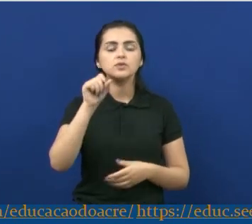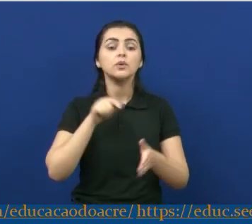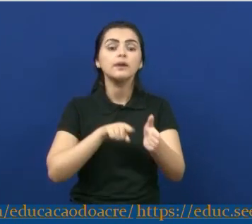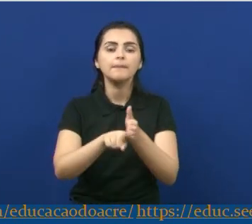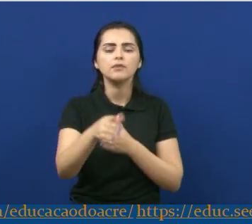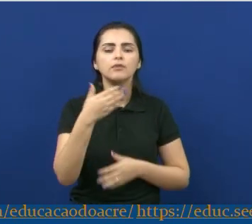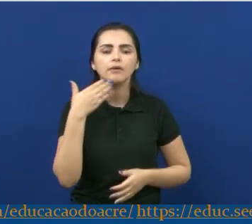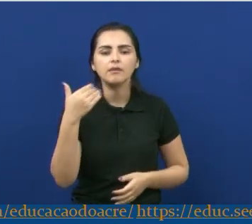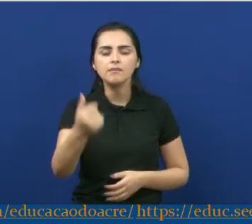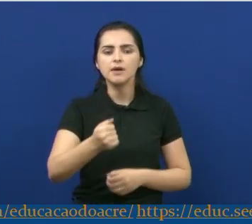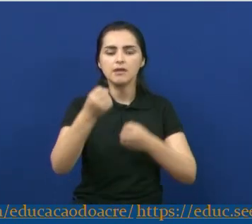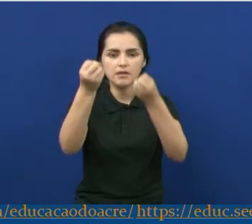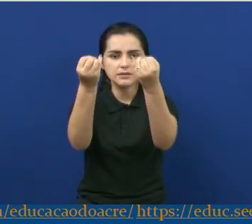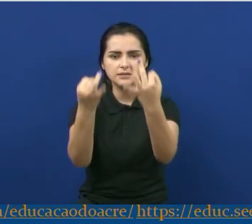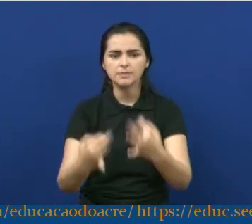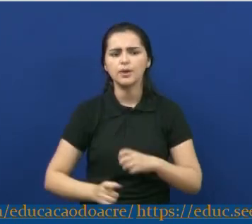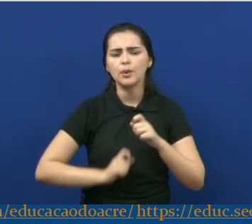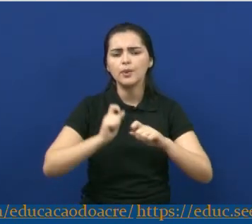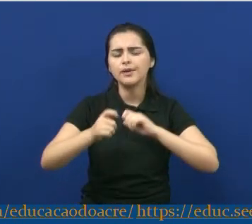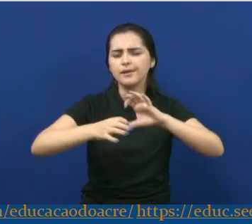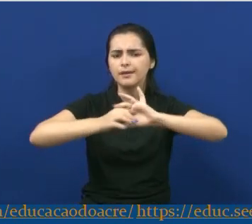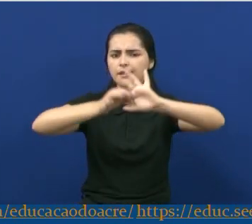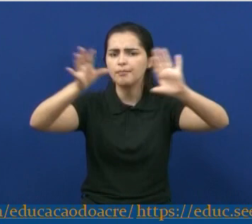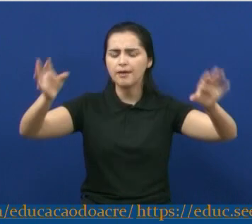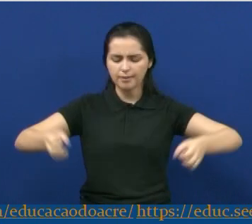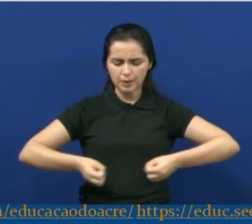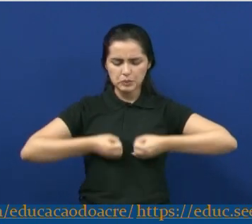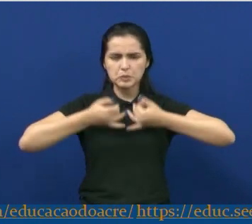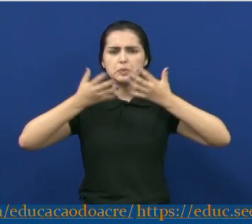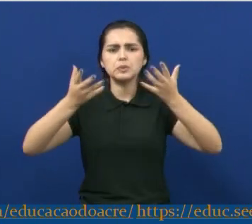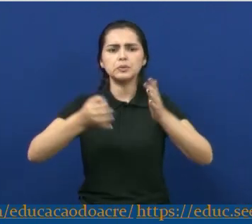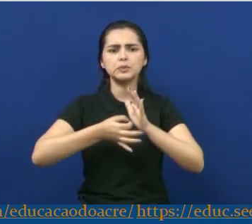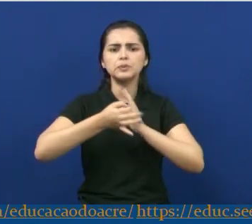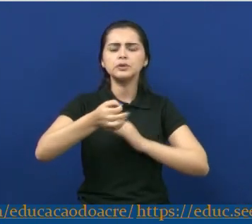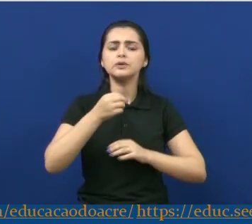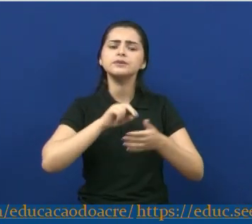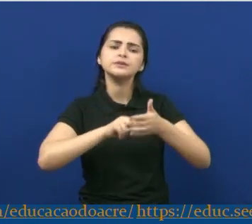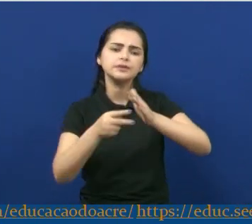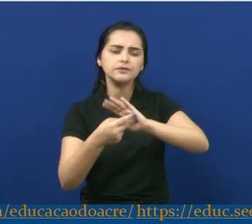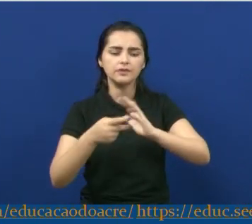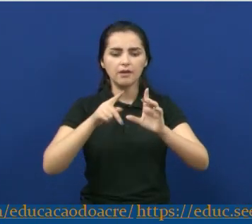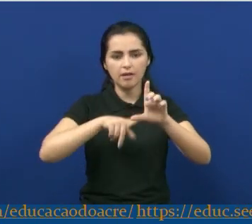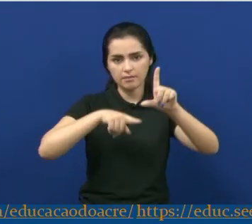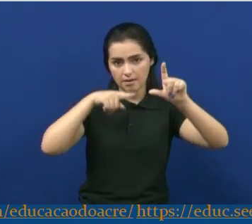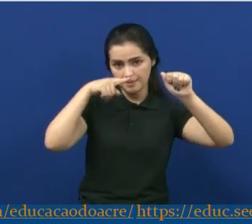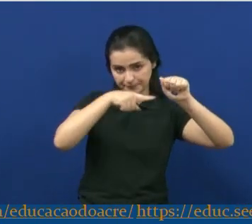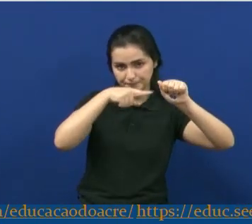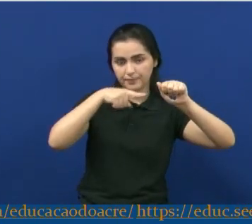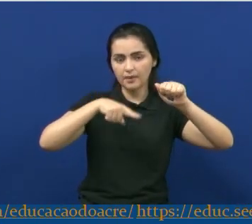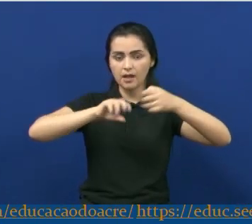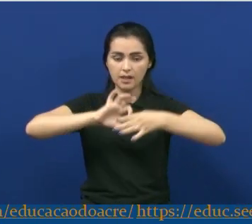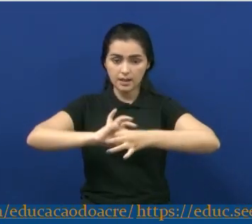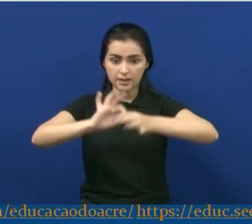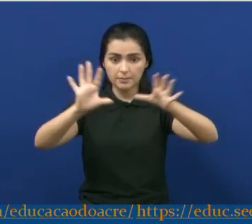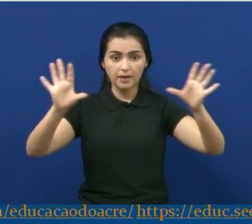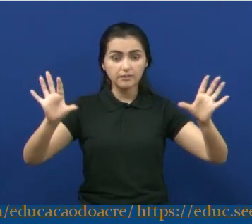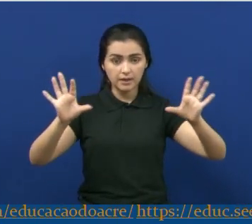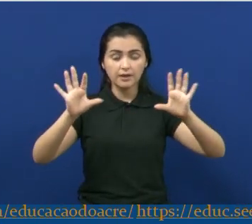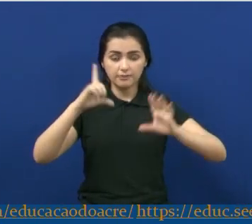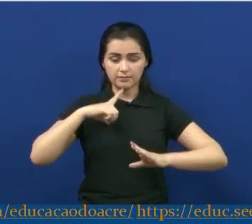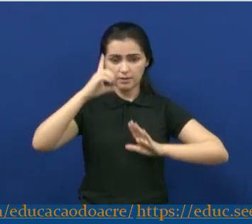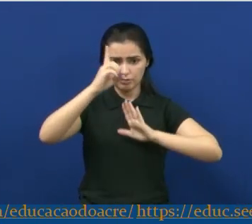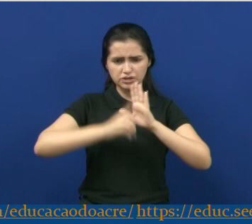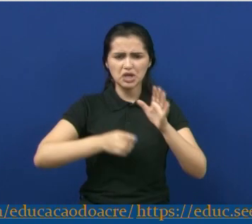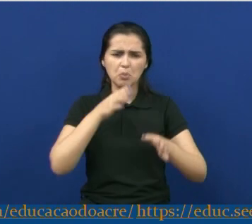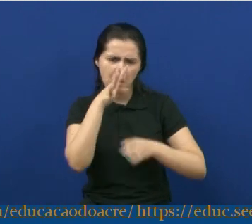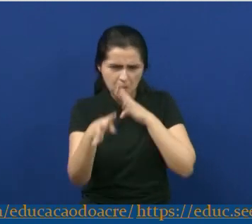que melhor conceitua o que a liberdade de expressão significa. Letra A. Liberdade de expressão é ter o direito